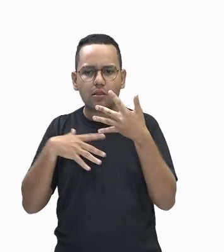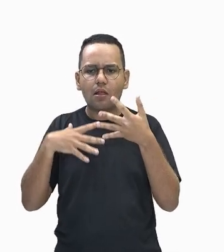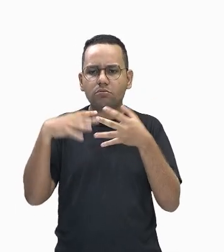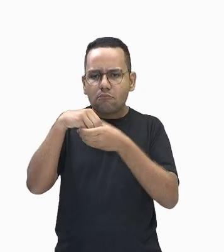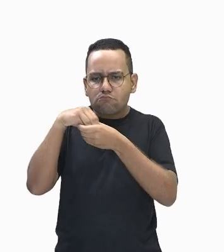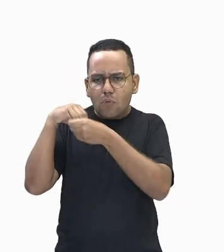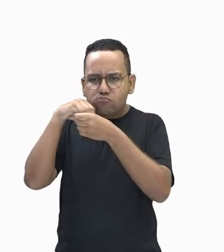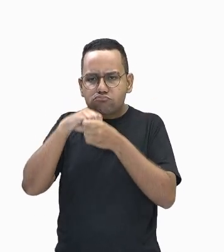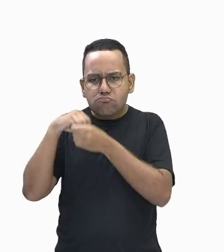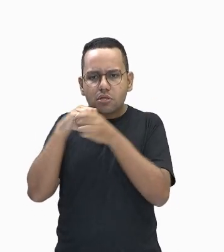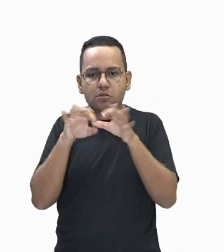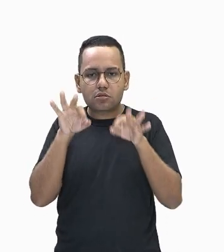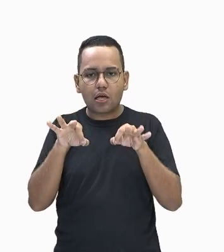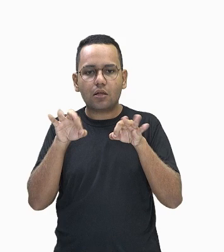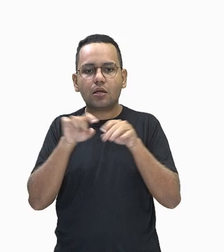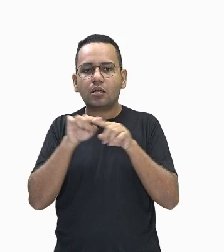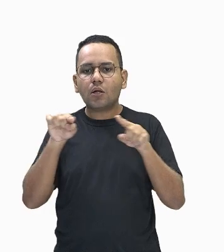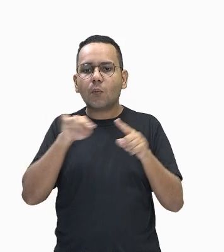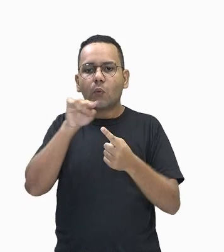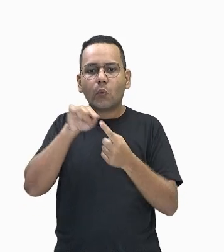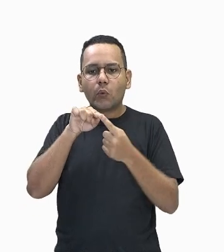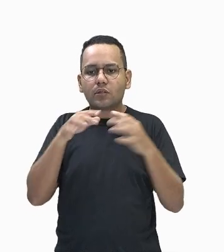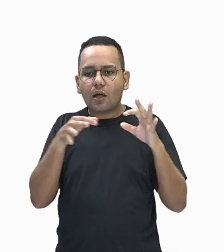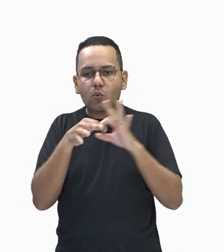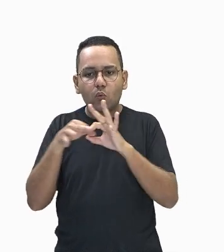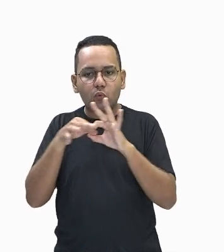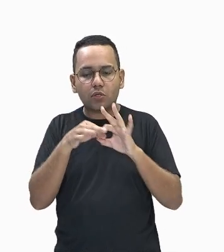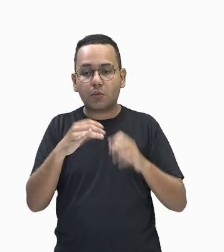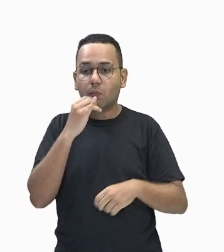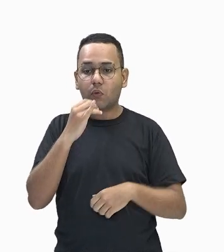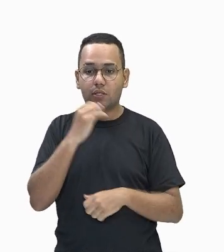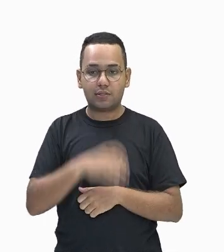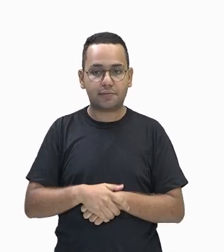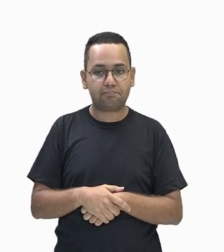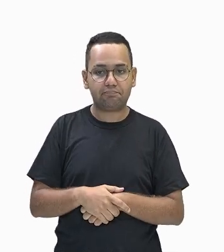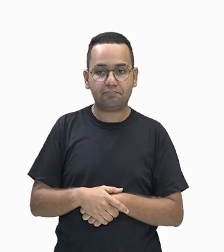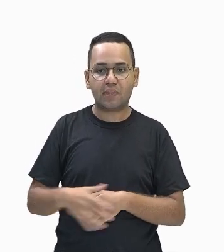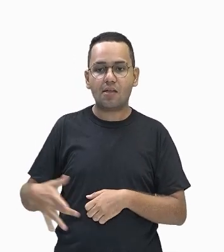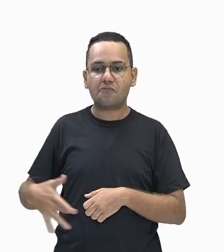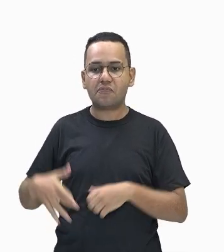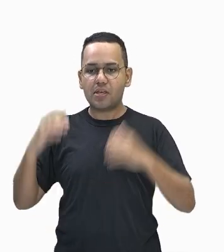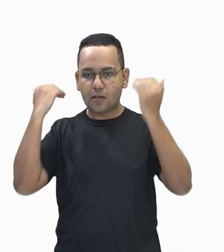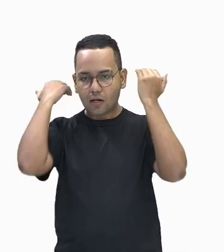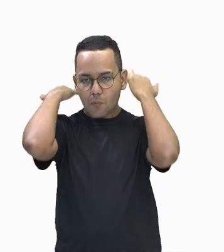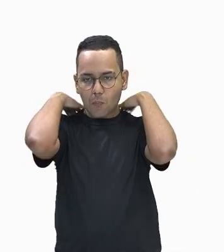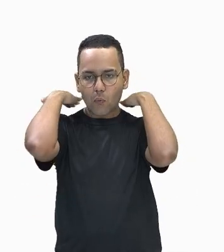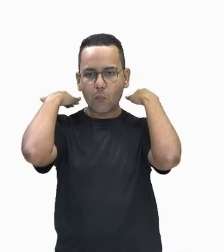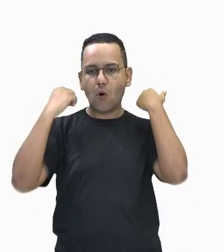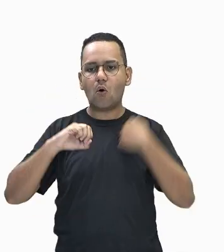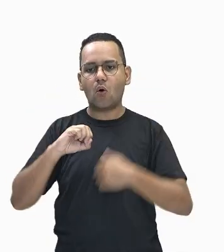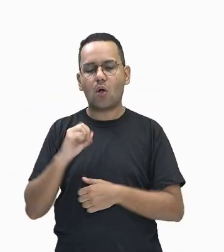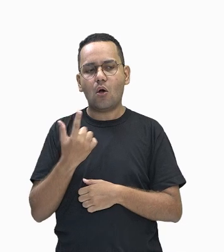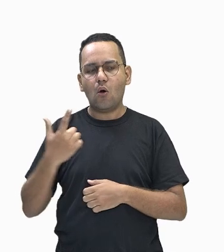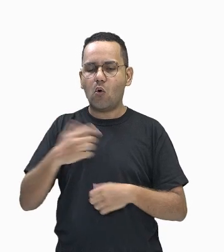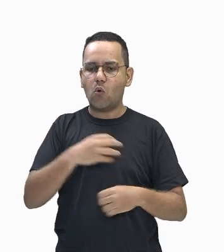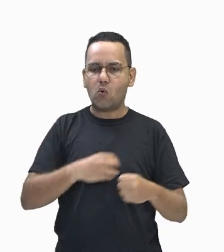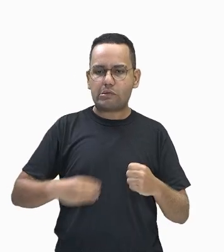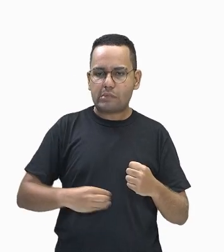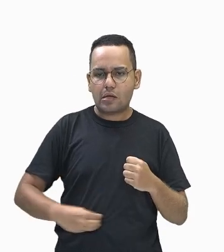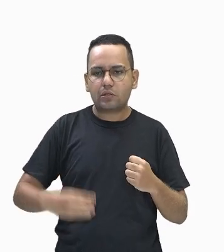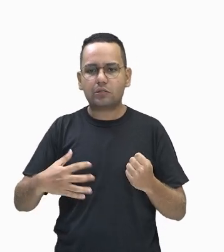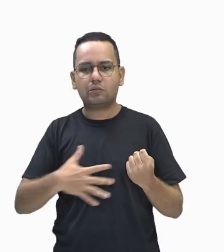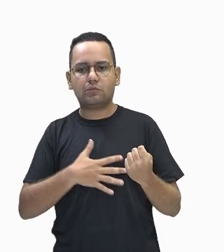fiquem juntos. Tá bom? Então, entre o fígado e os nossos pulmões, entre o intestino, estômago,